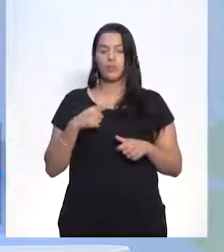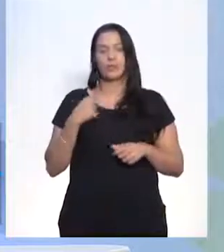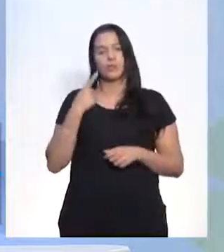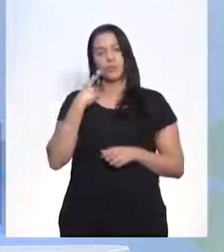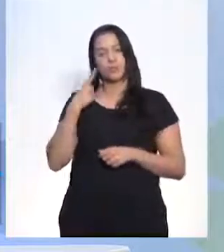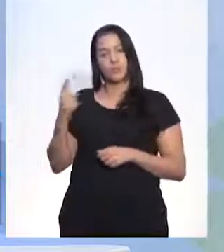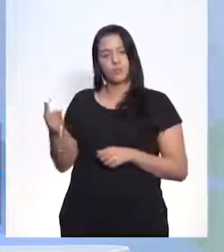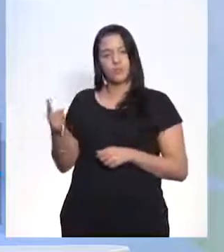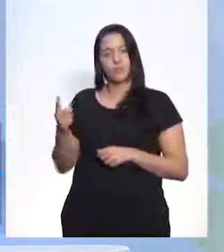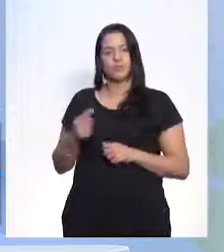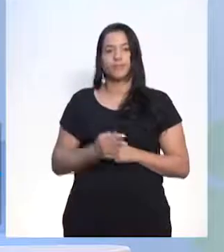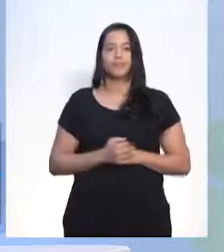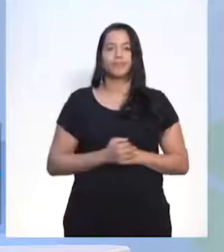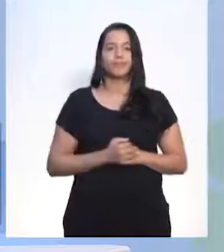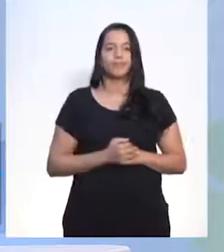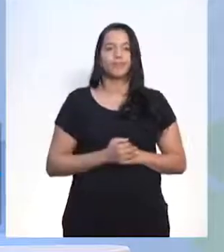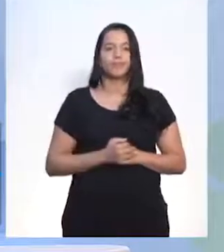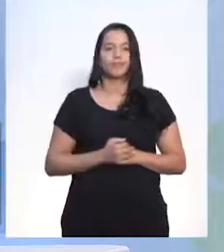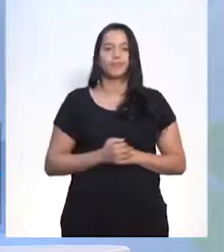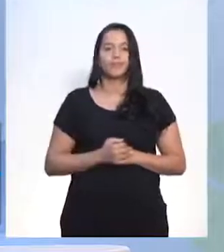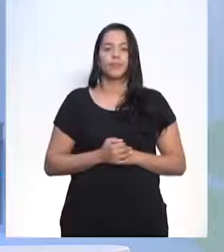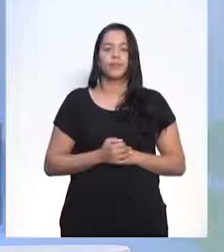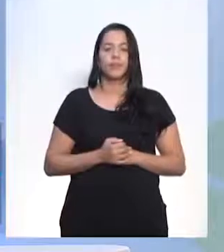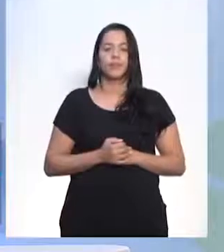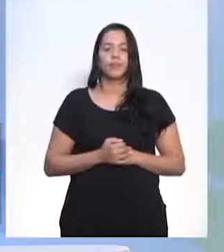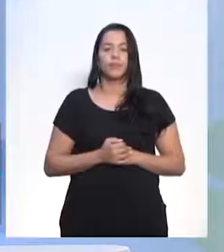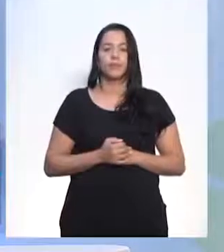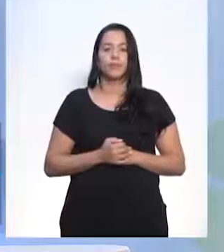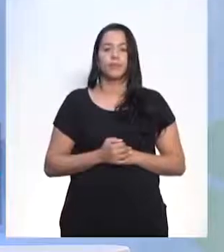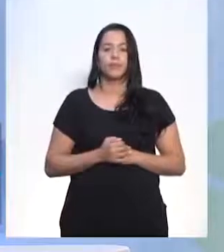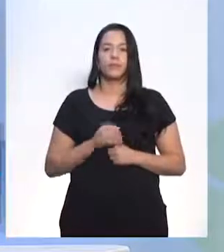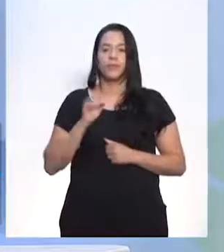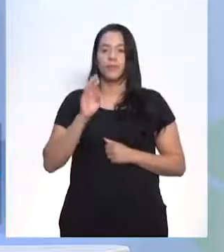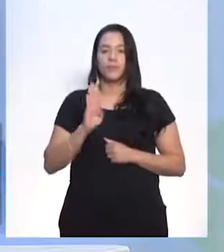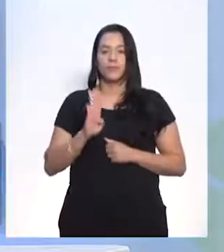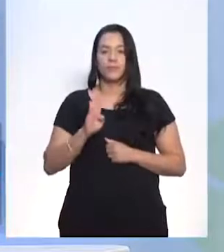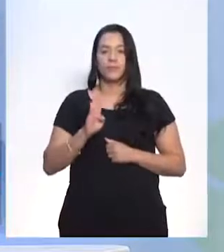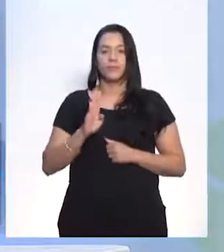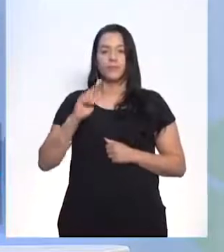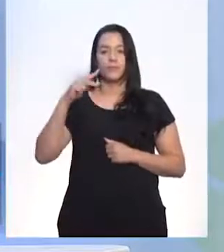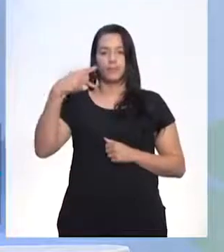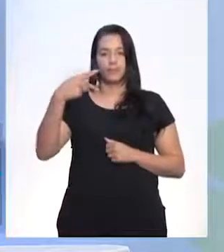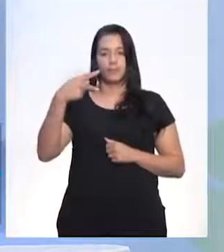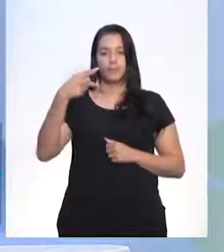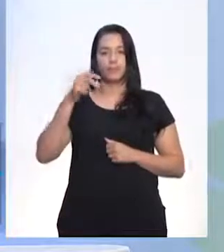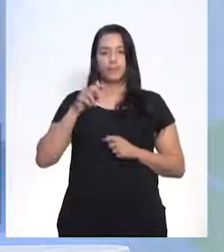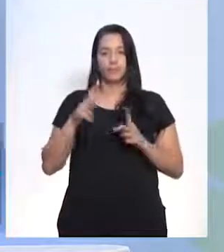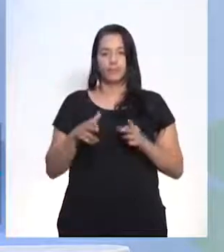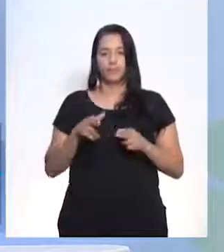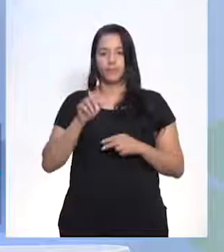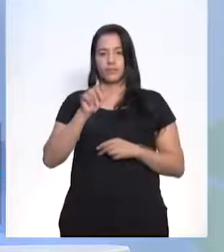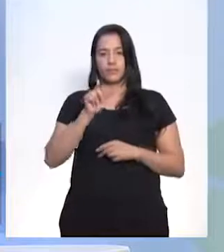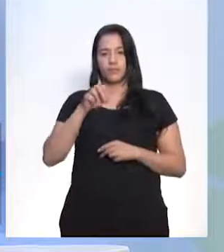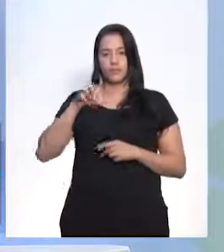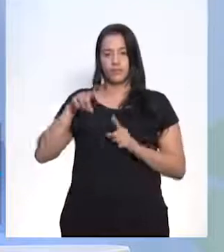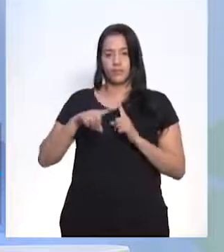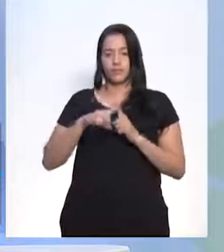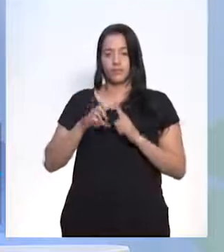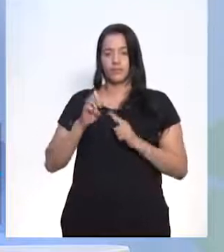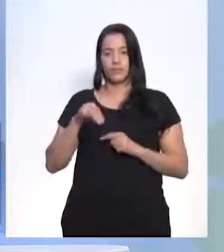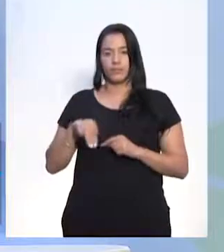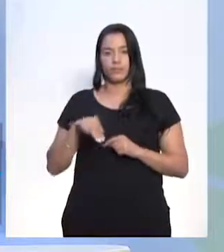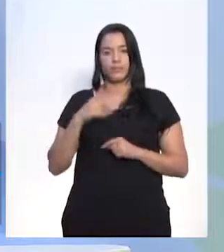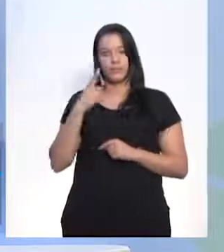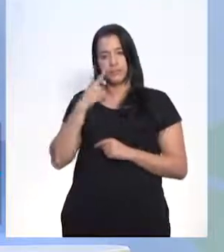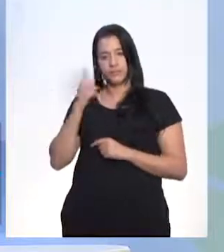caso, nesta resolução da atividade. B ao quadrado igual a A vezes M. Então, está aí